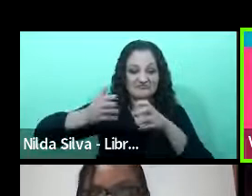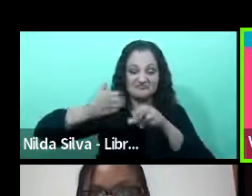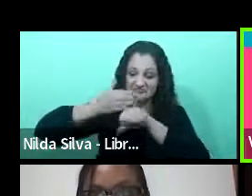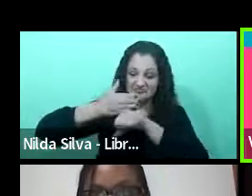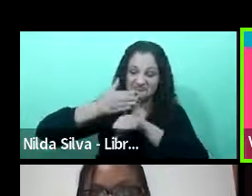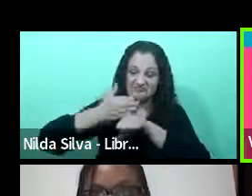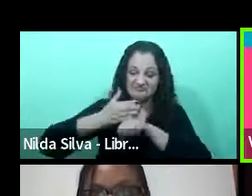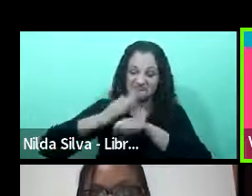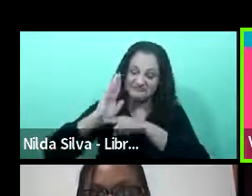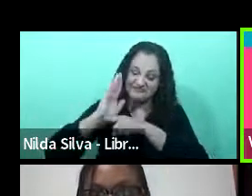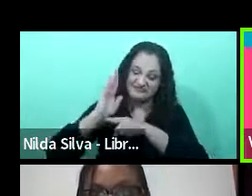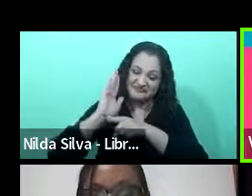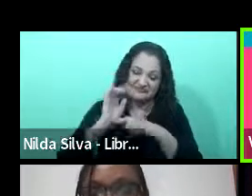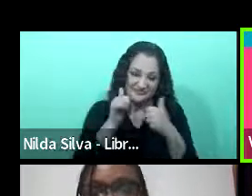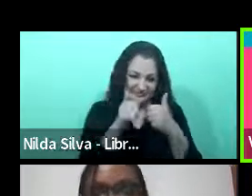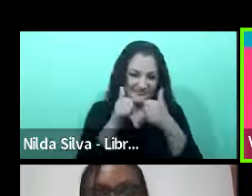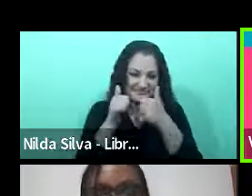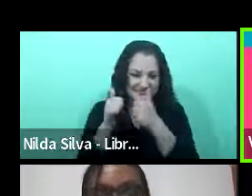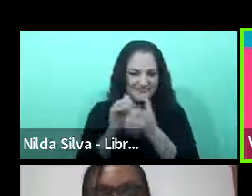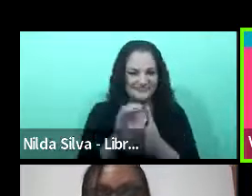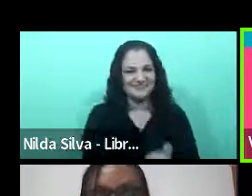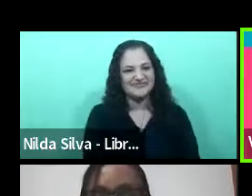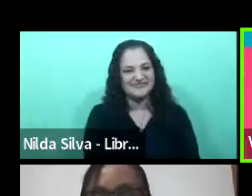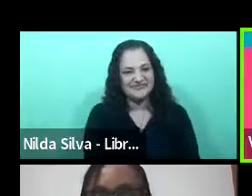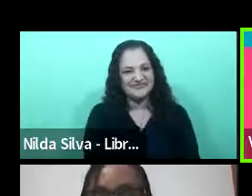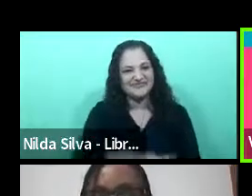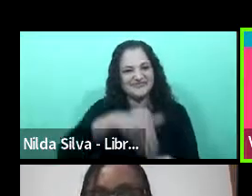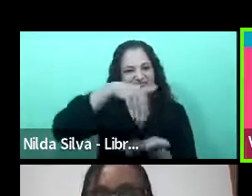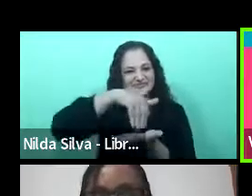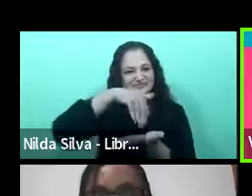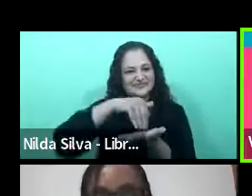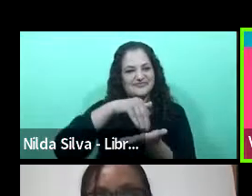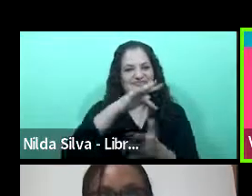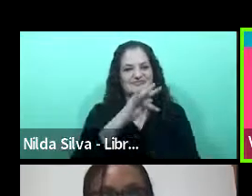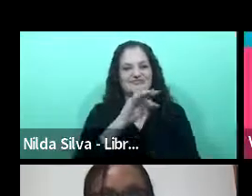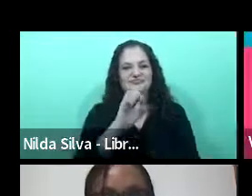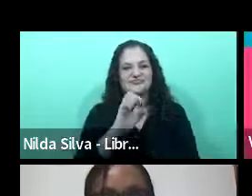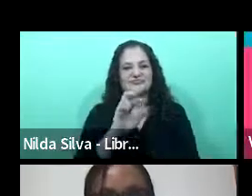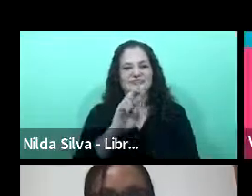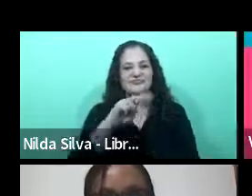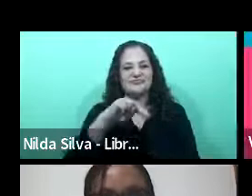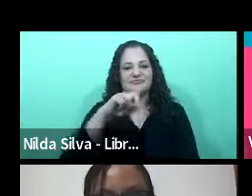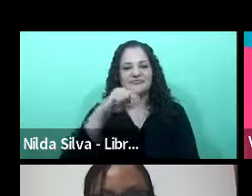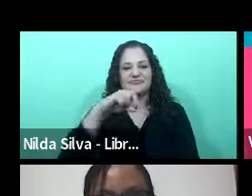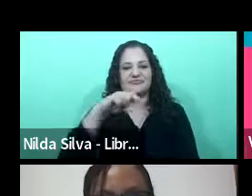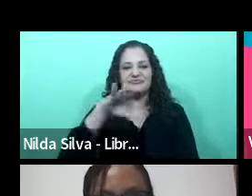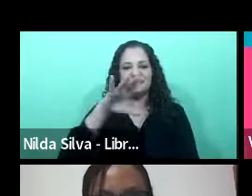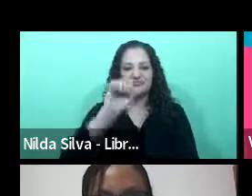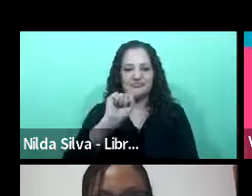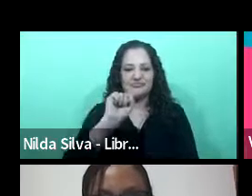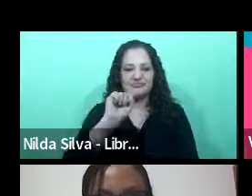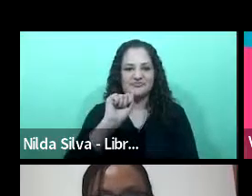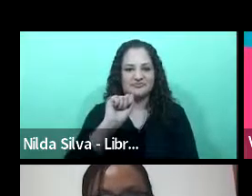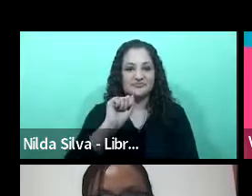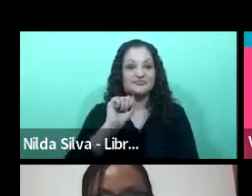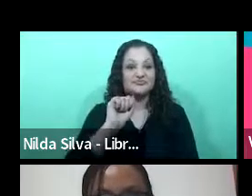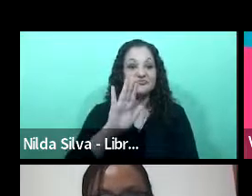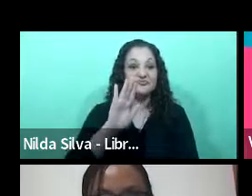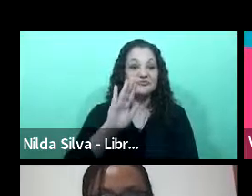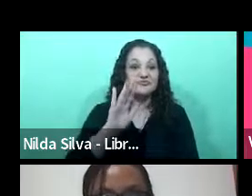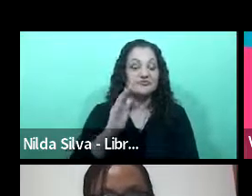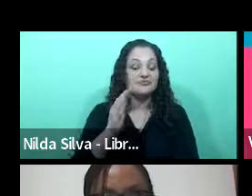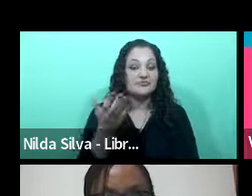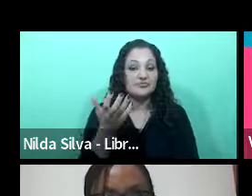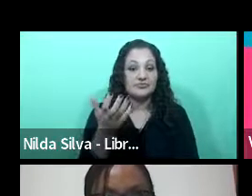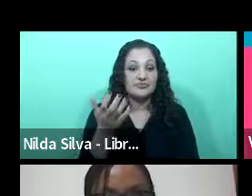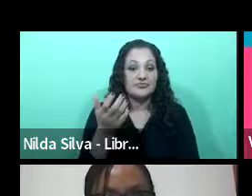quer contribuir, tá bom? E para finalizar, Fernanda? Antes de eu passar para o Marcos contar um pouquinho